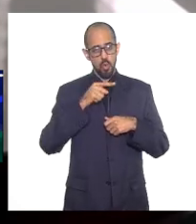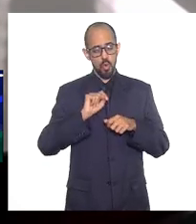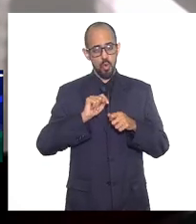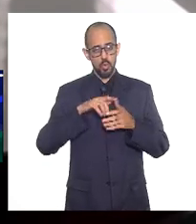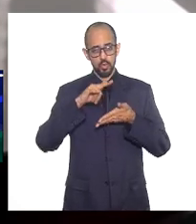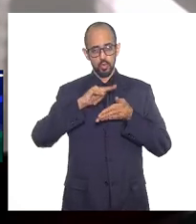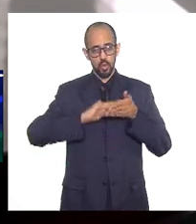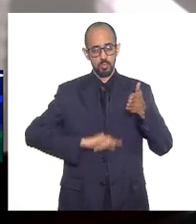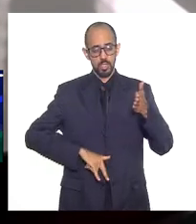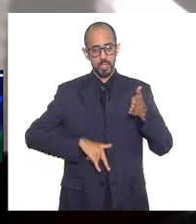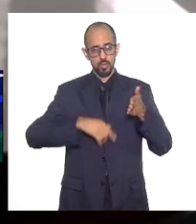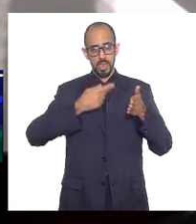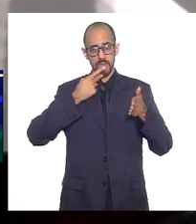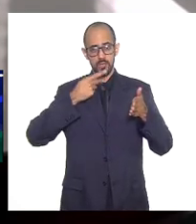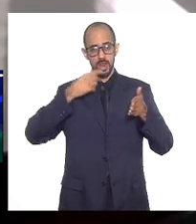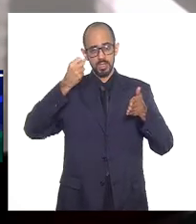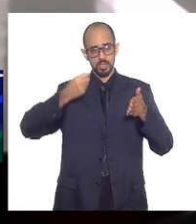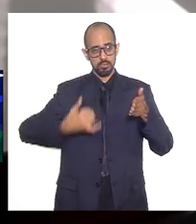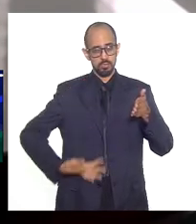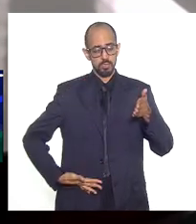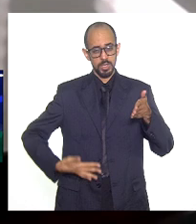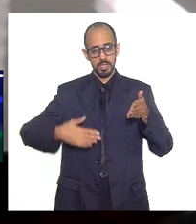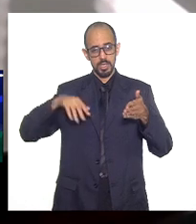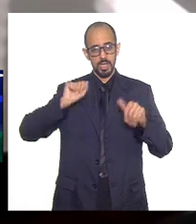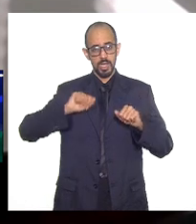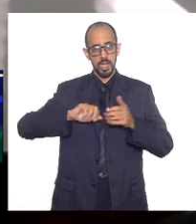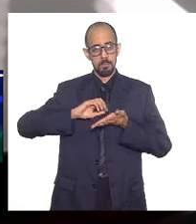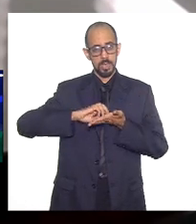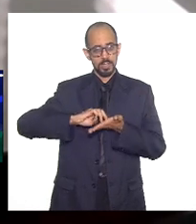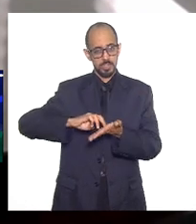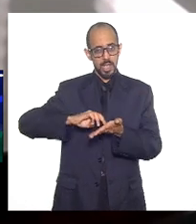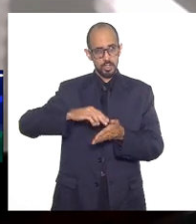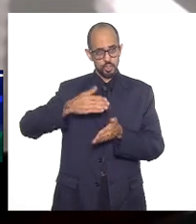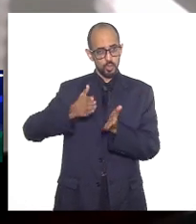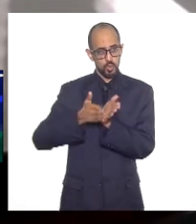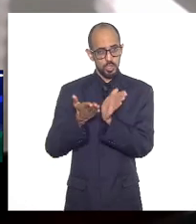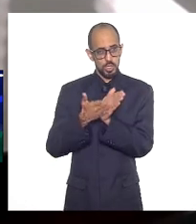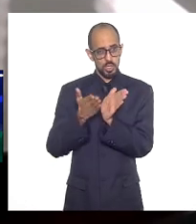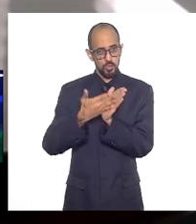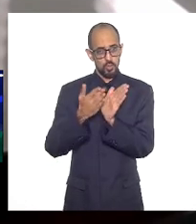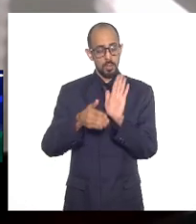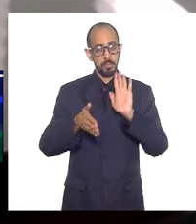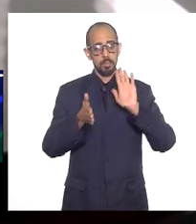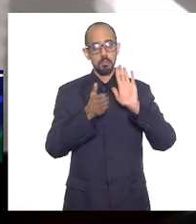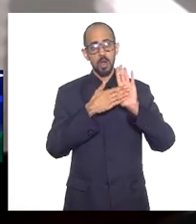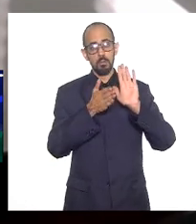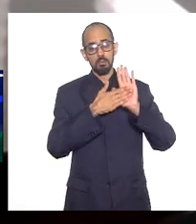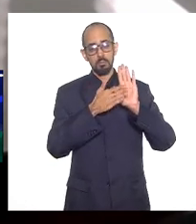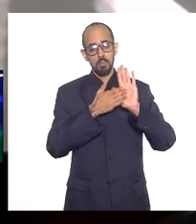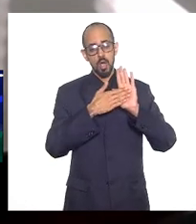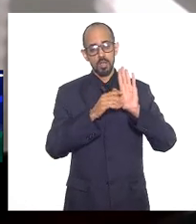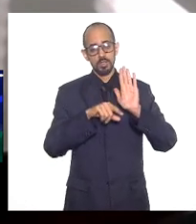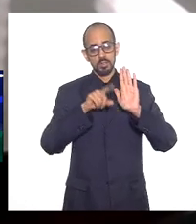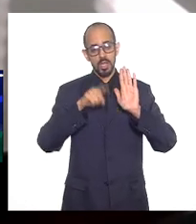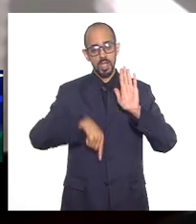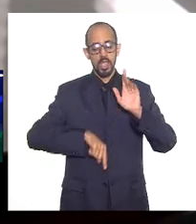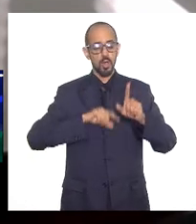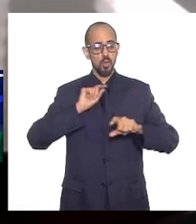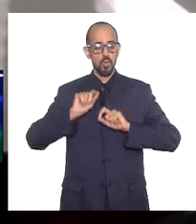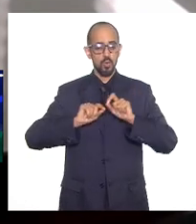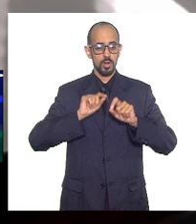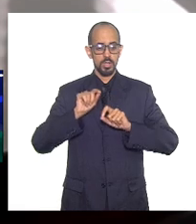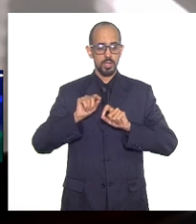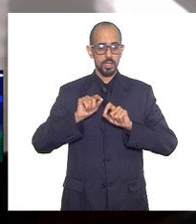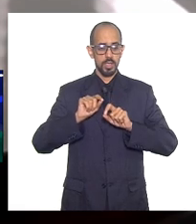discorre sobre a sua mensagem no livro Ensaio sobre a Cegueira. Ele diz, olha, o que eu proponho aqui, o que eu proponho ali, o que eu tento propor ali,